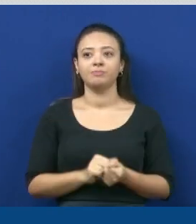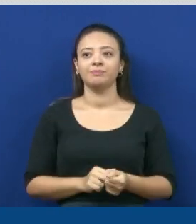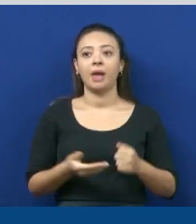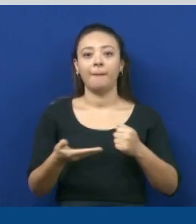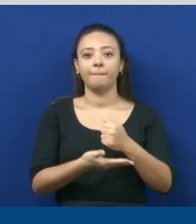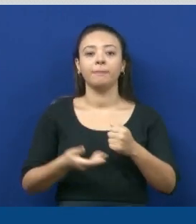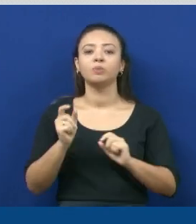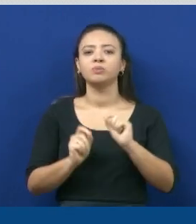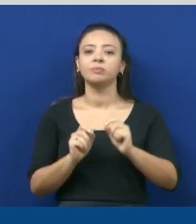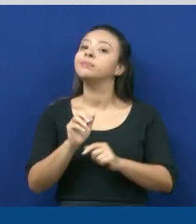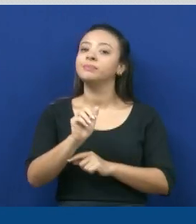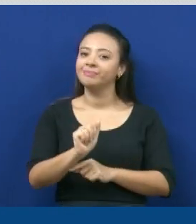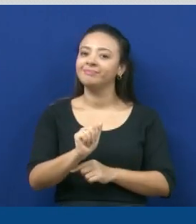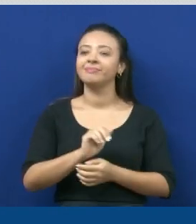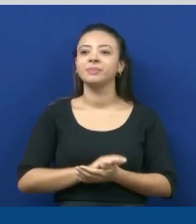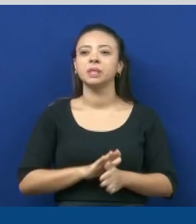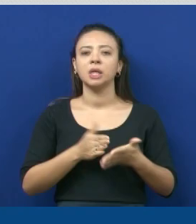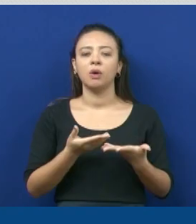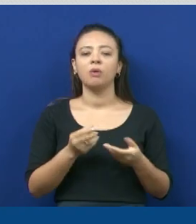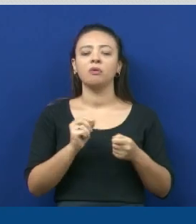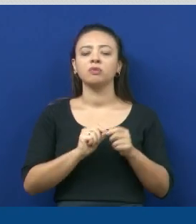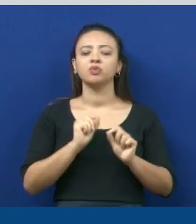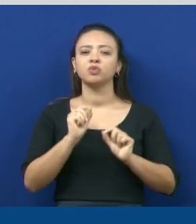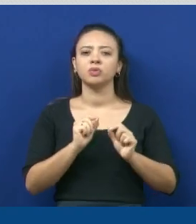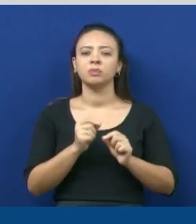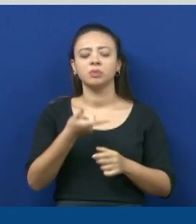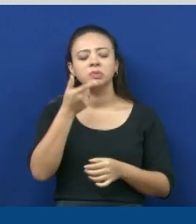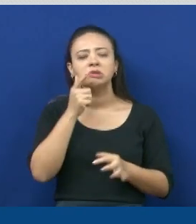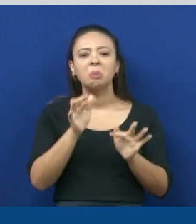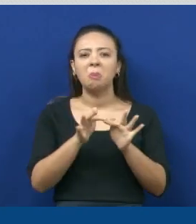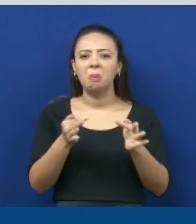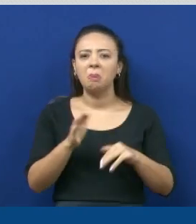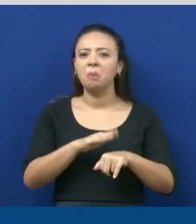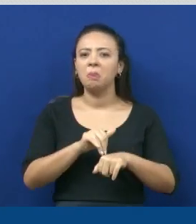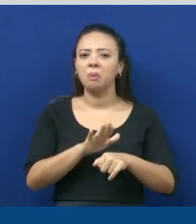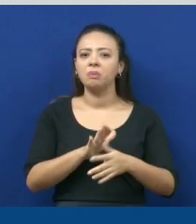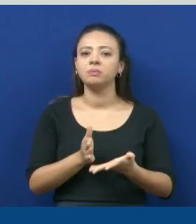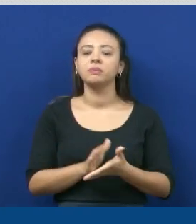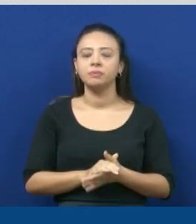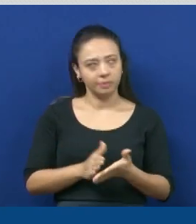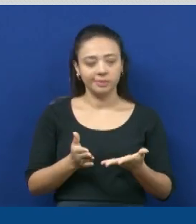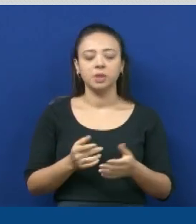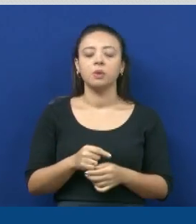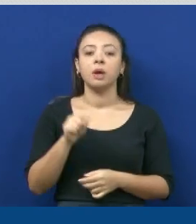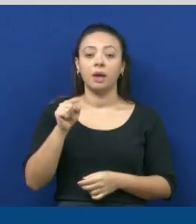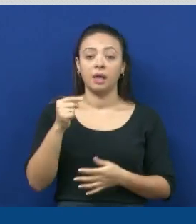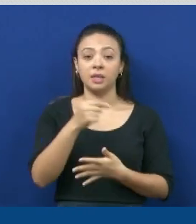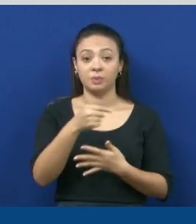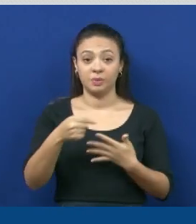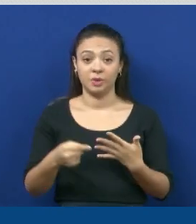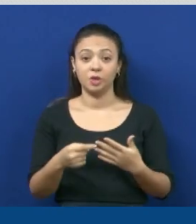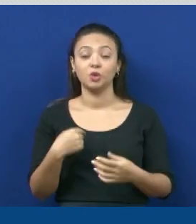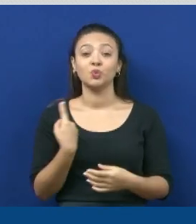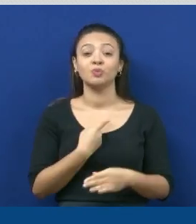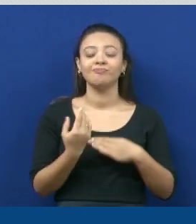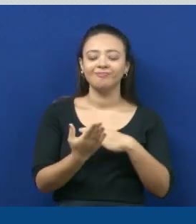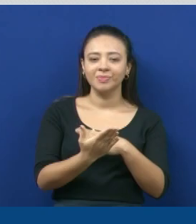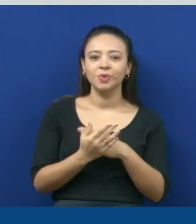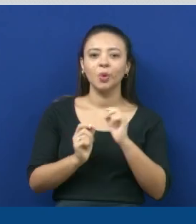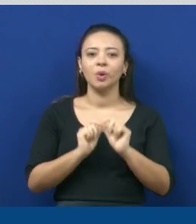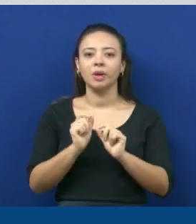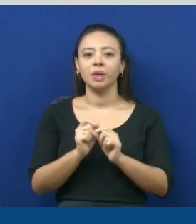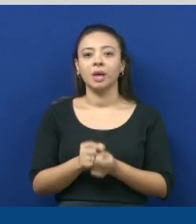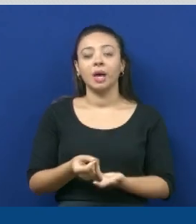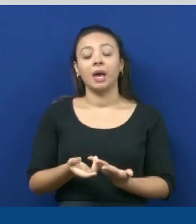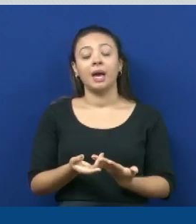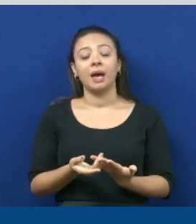base é A. O que eu faço nesse caso para simplificar? Porque essas propriedades, nós veremos, nos ajudam a tornar